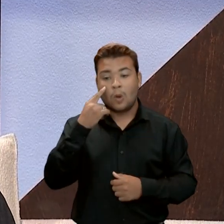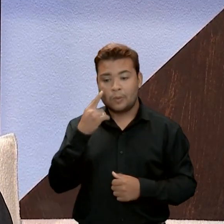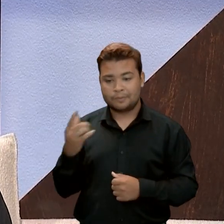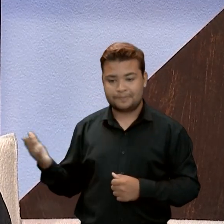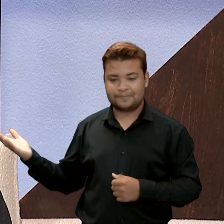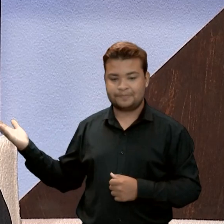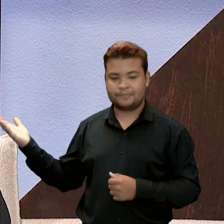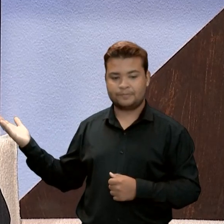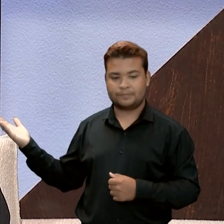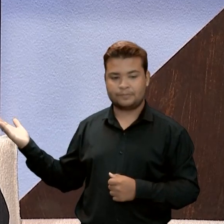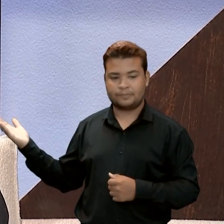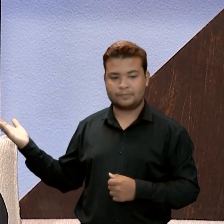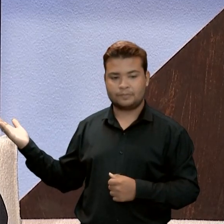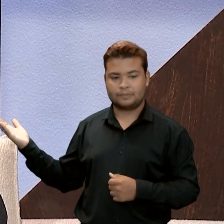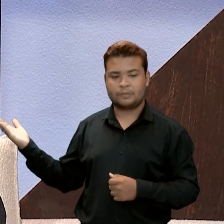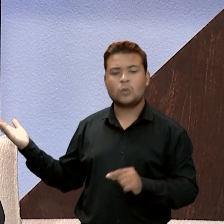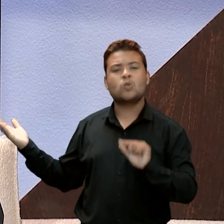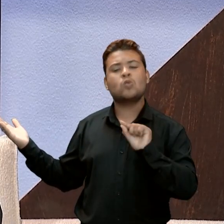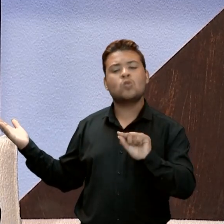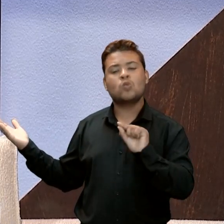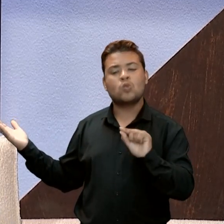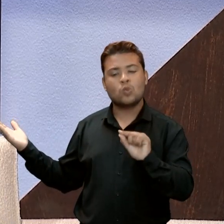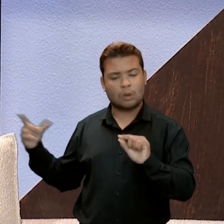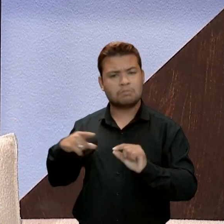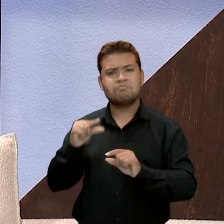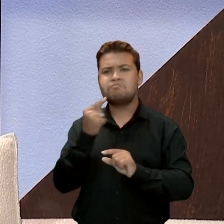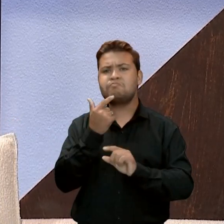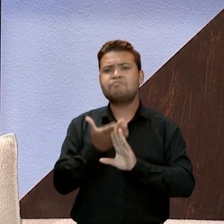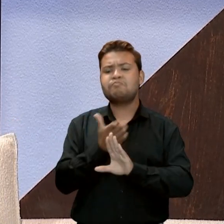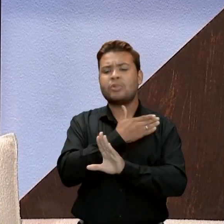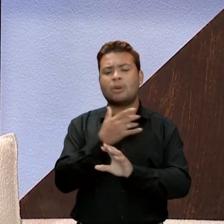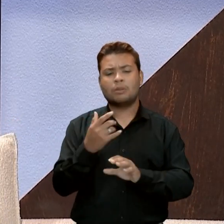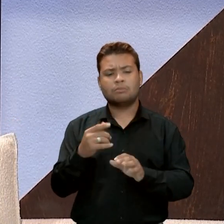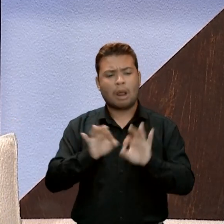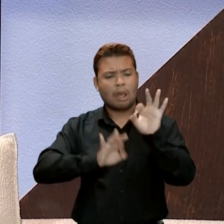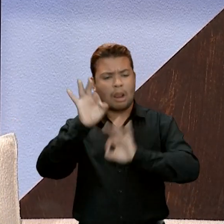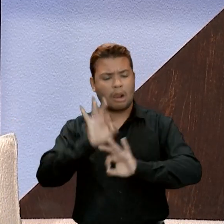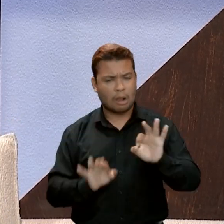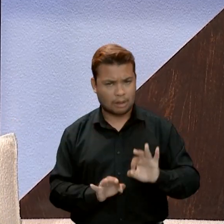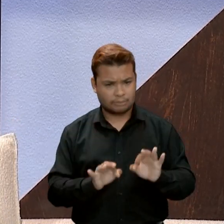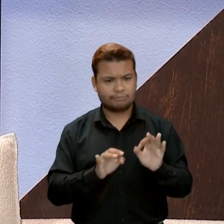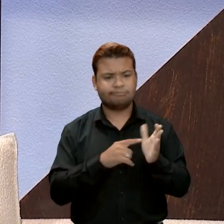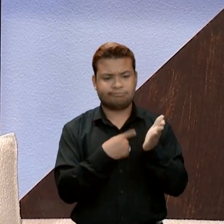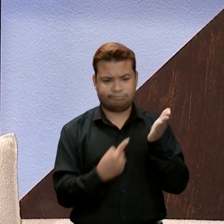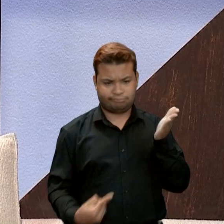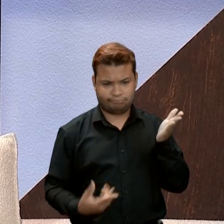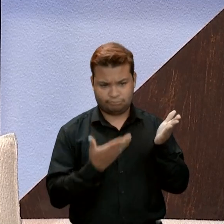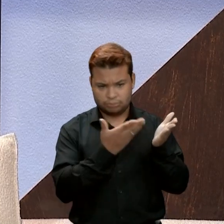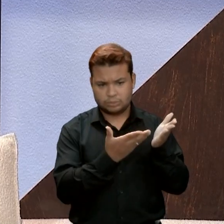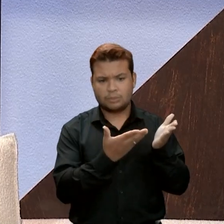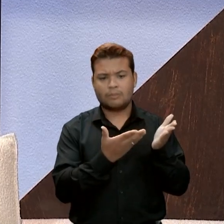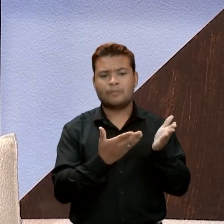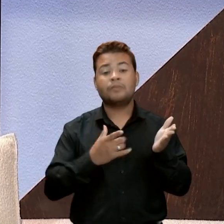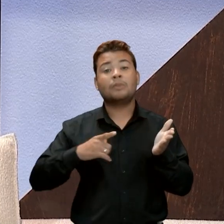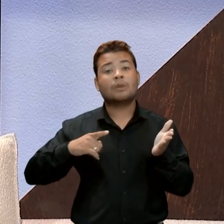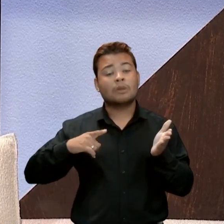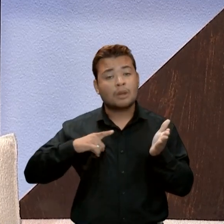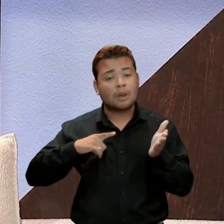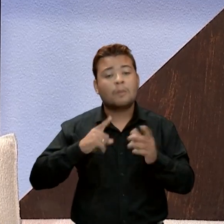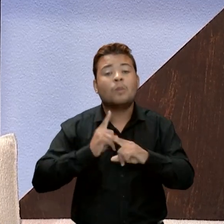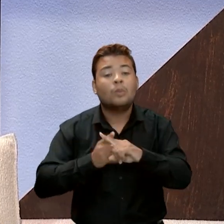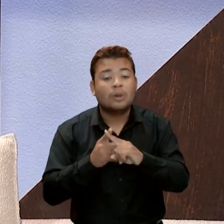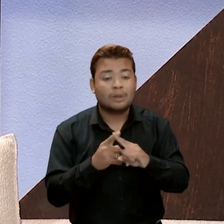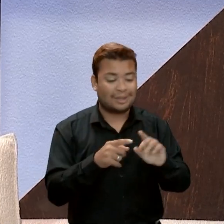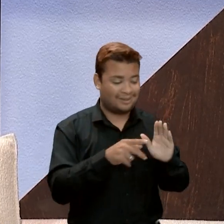um produto que foi elaborado agora, recentemente, e ele é um produto de um subprojeto